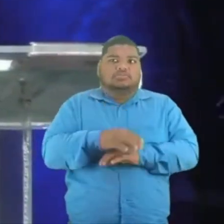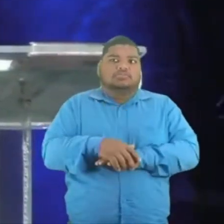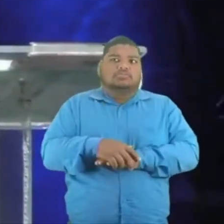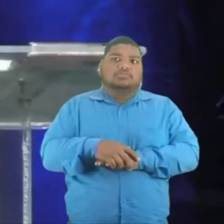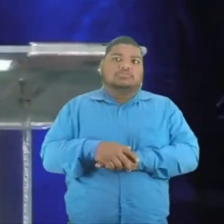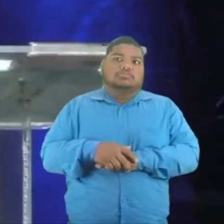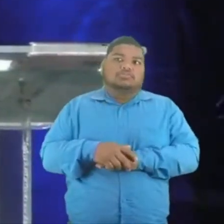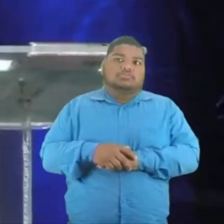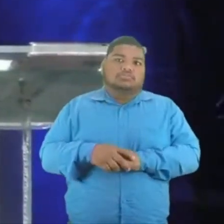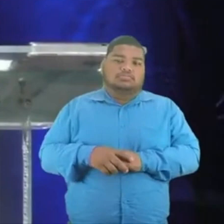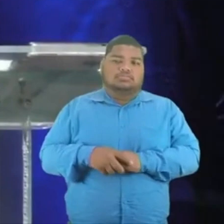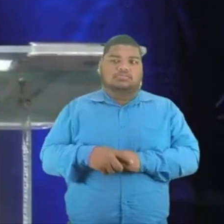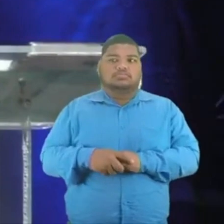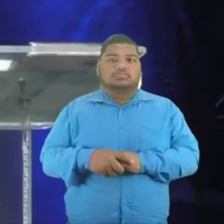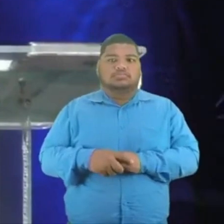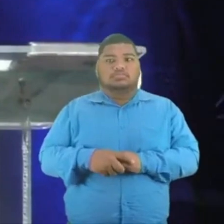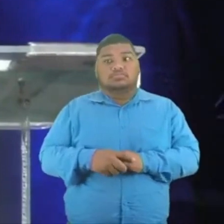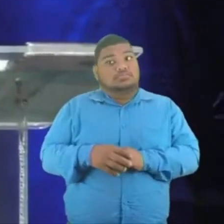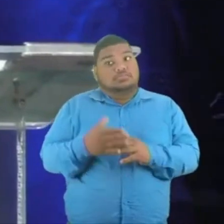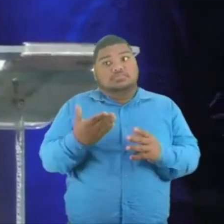Não sei.